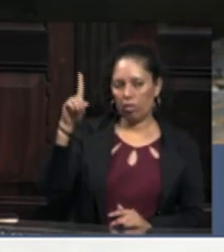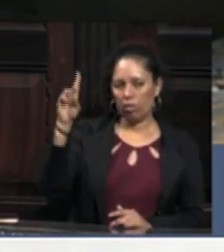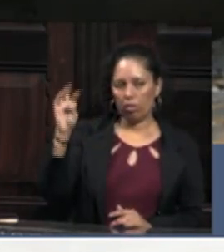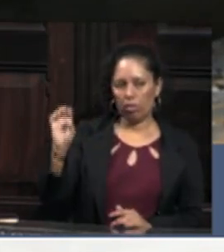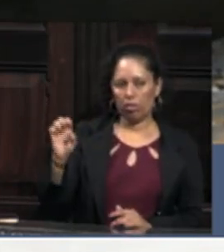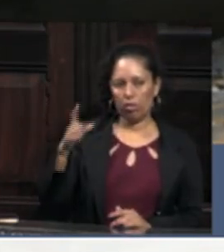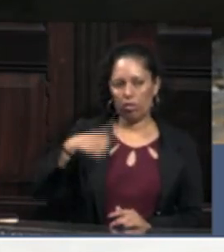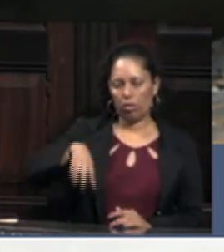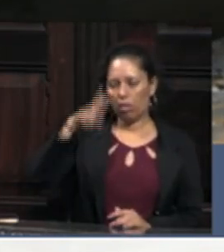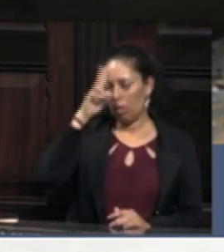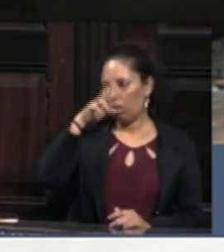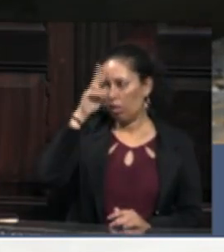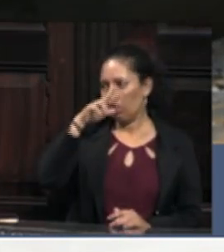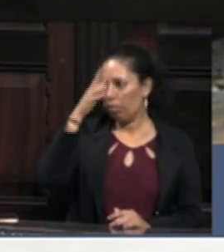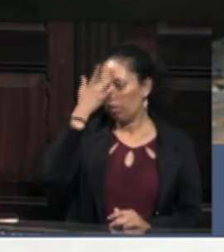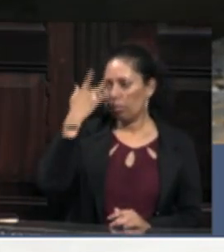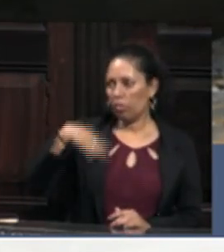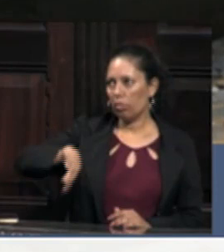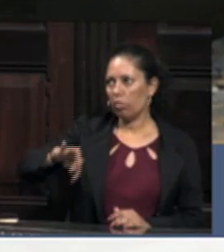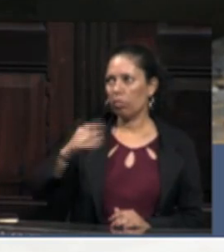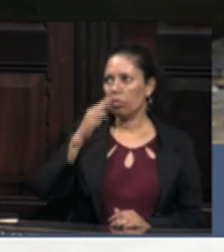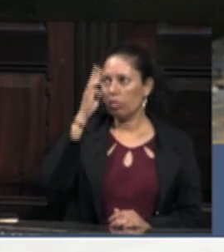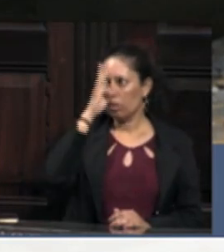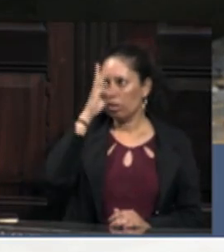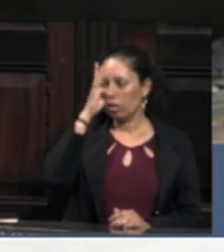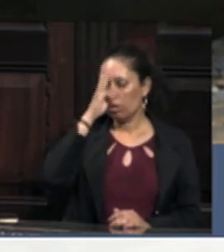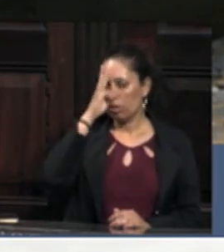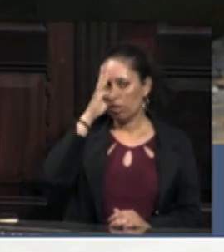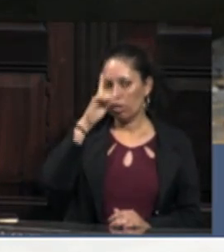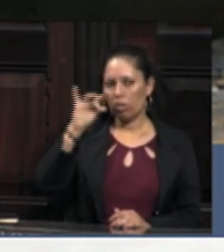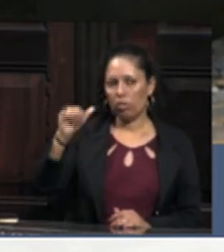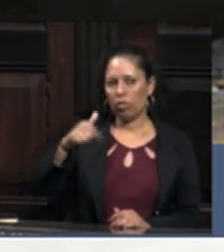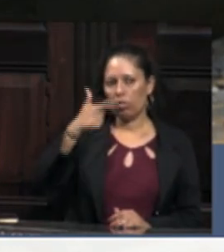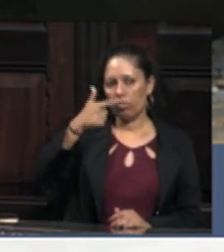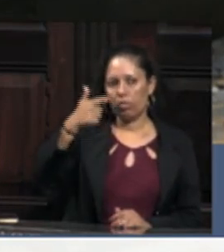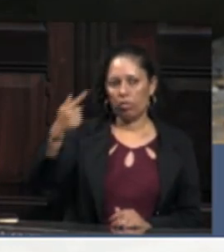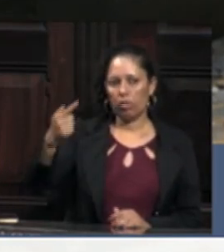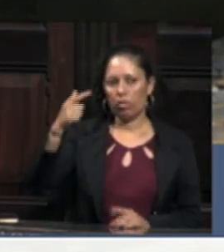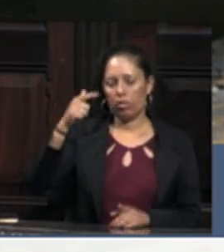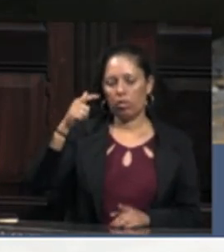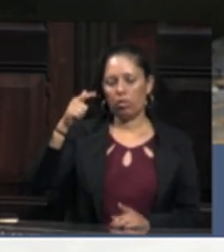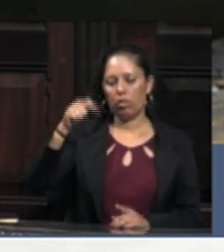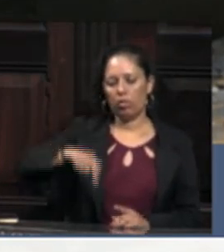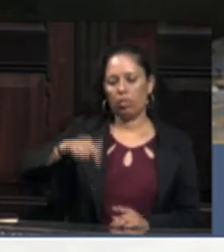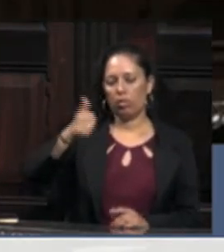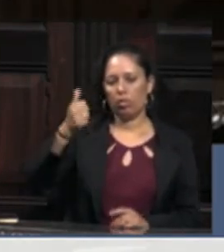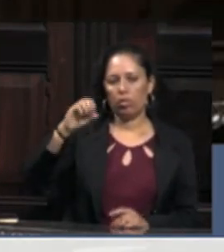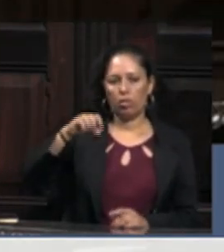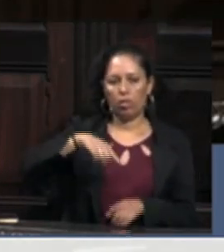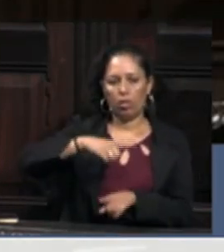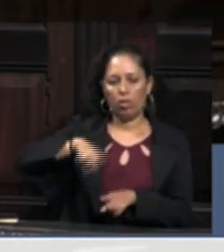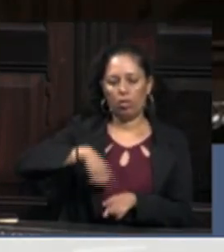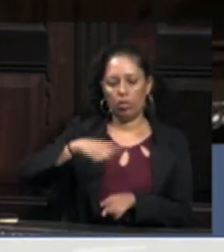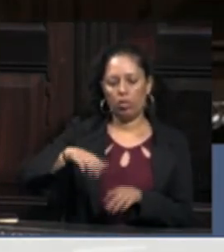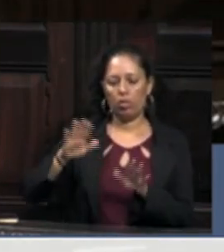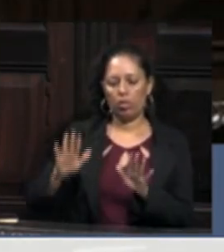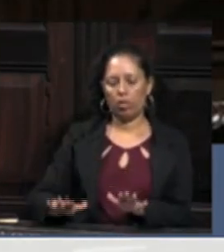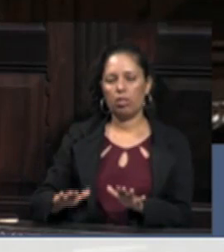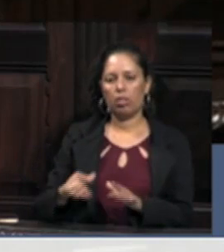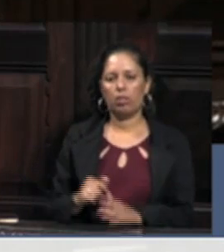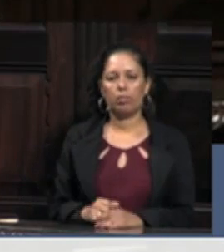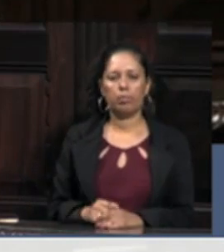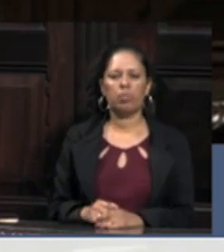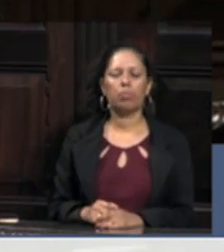lembrar a todos, terça-feira, dia 27, às 10 horas, aqui no plenário. Estaremos de plantão.